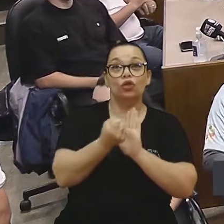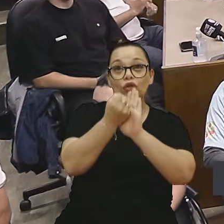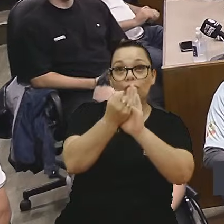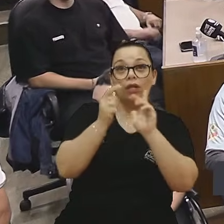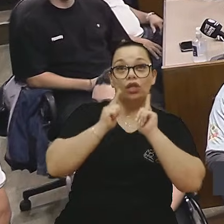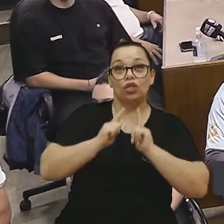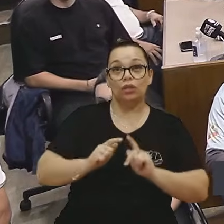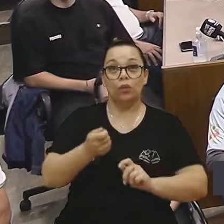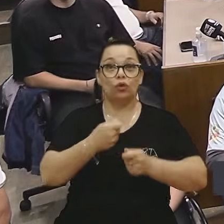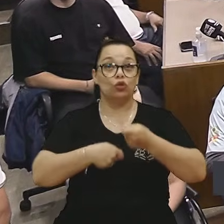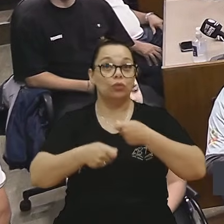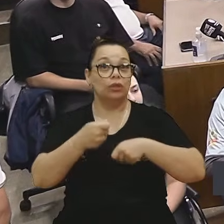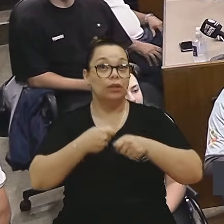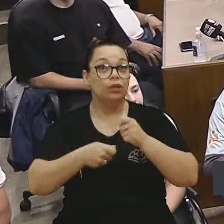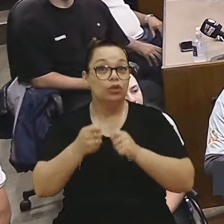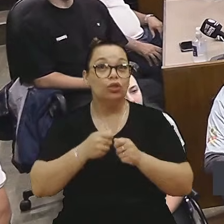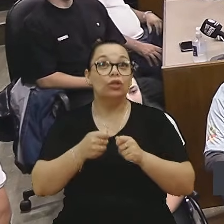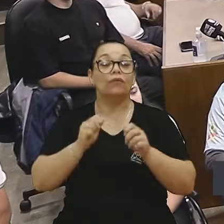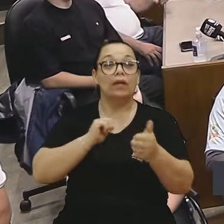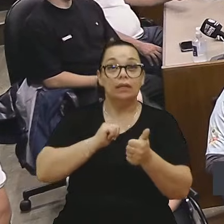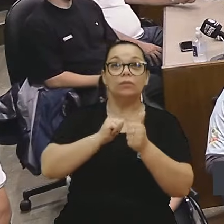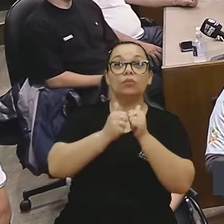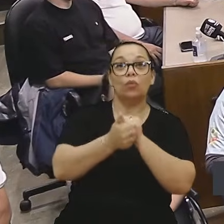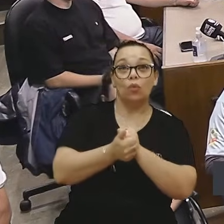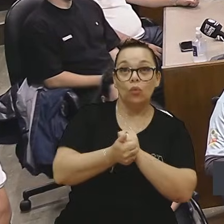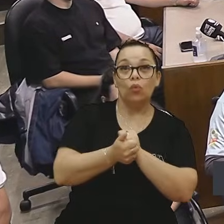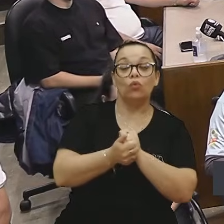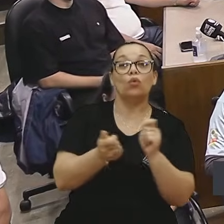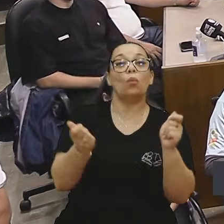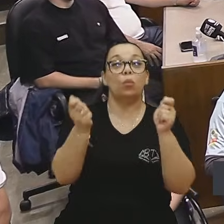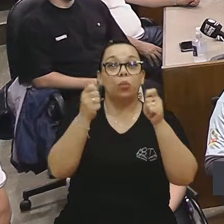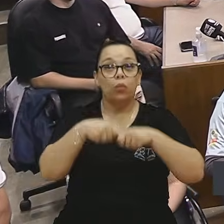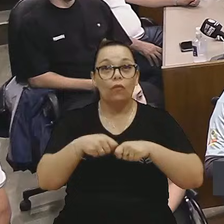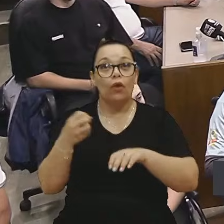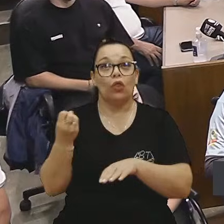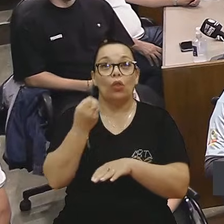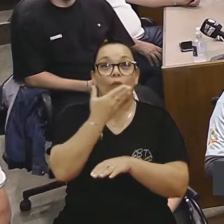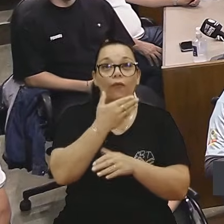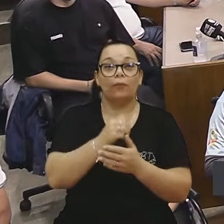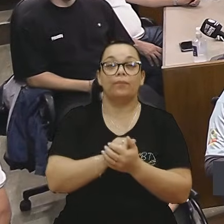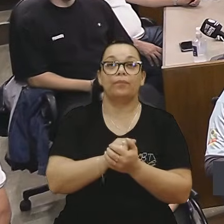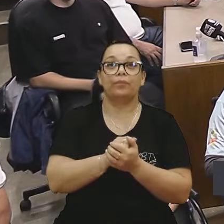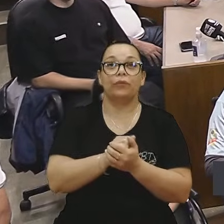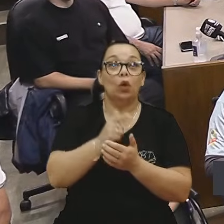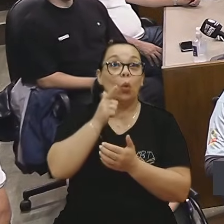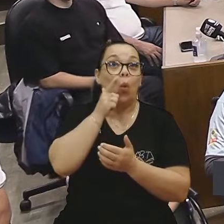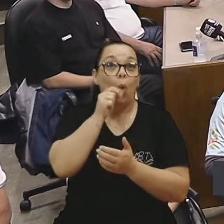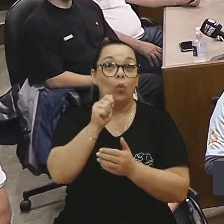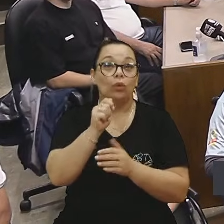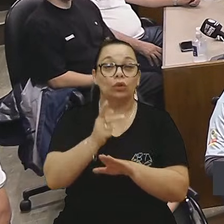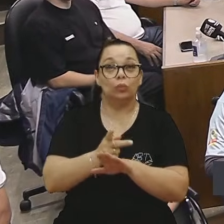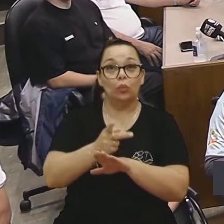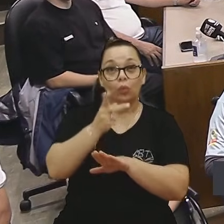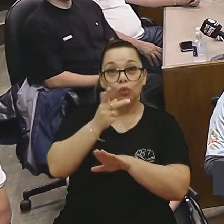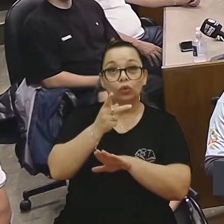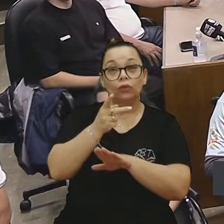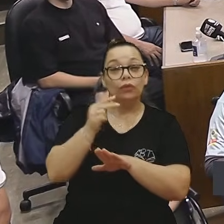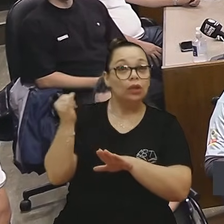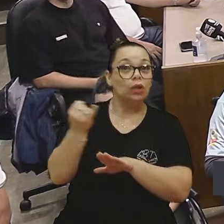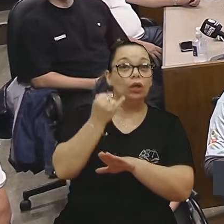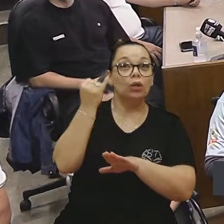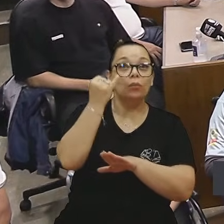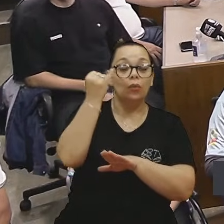gestão administrativa, esportiva, eficiente e inovadora. Conquistas esportivas